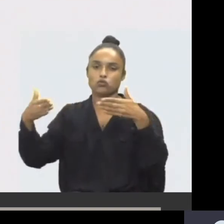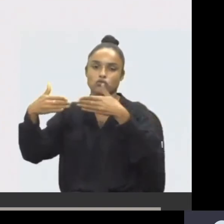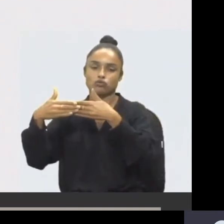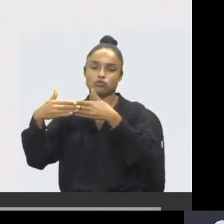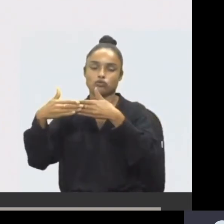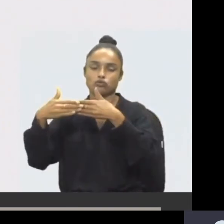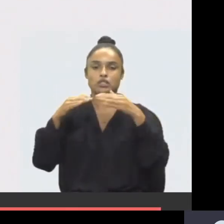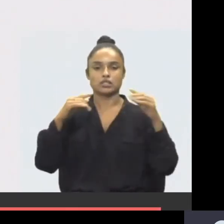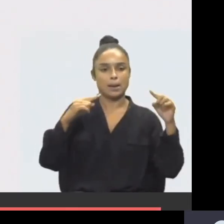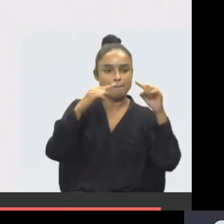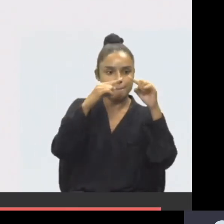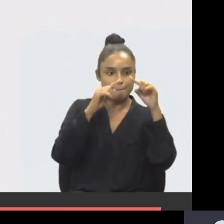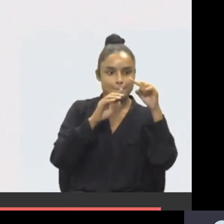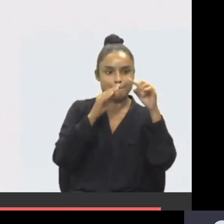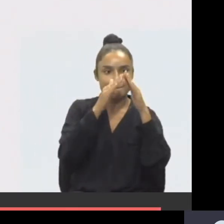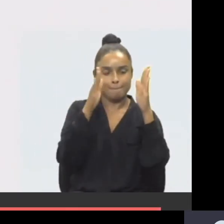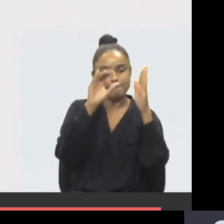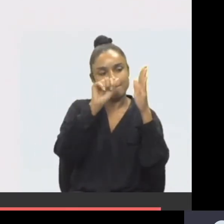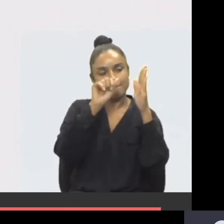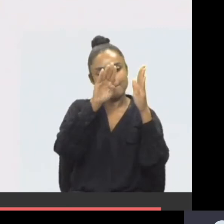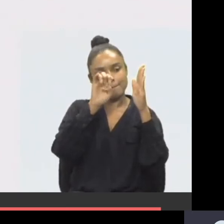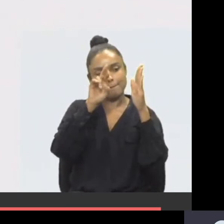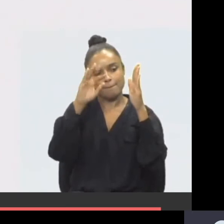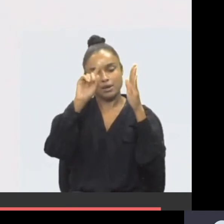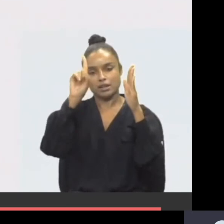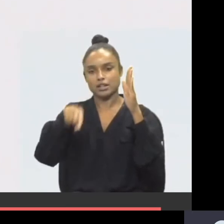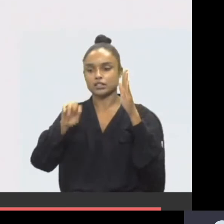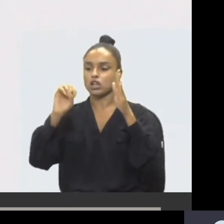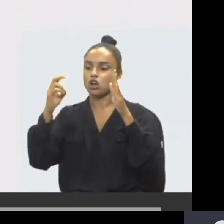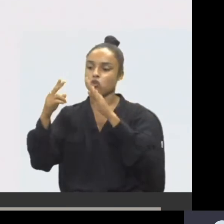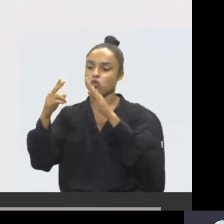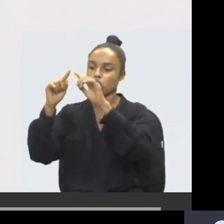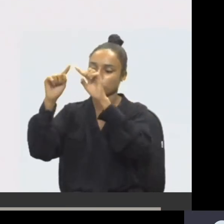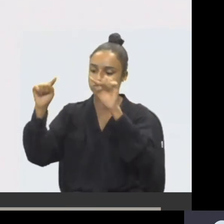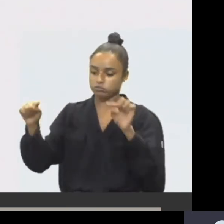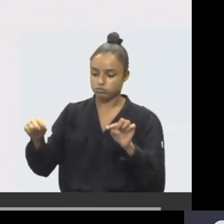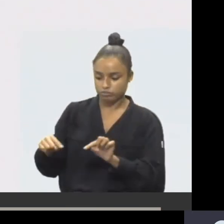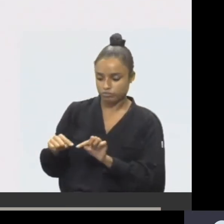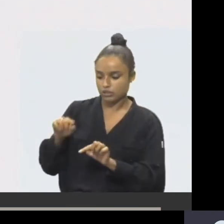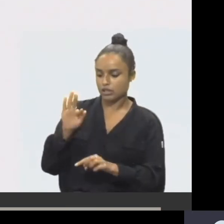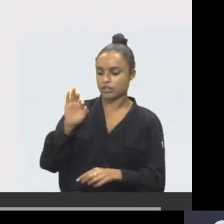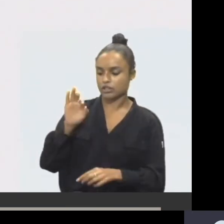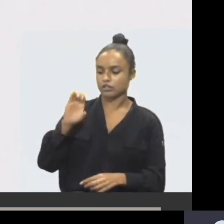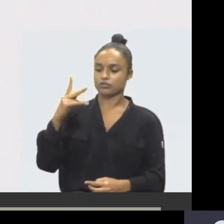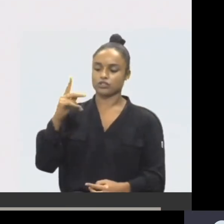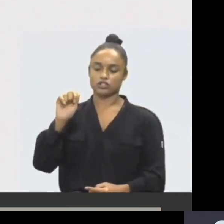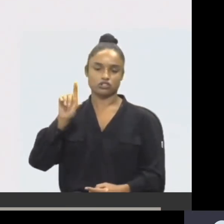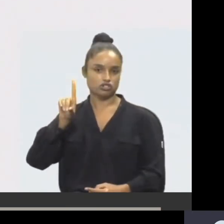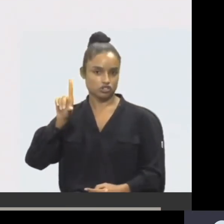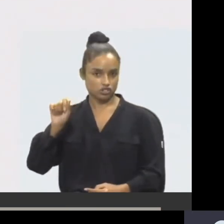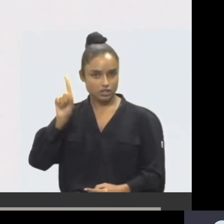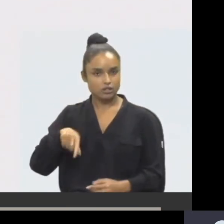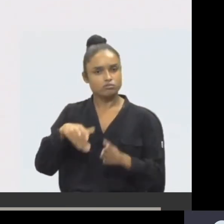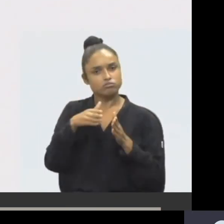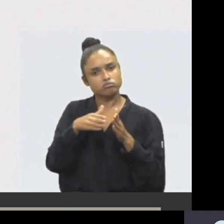acetona apresentar uma cadeia fechada. No caso, esse composto apresentar uma cadeia aberta, ele vai dar um resultado